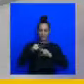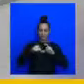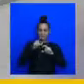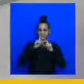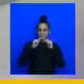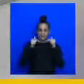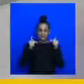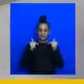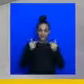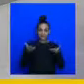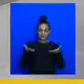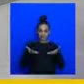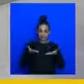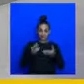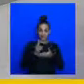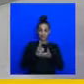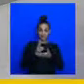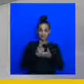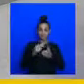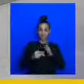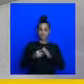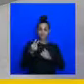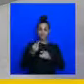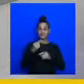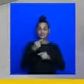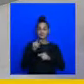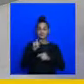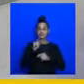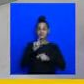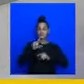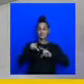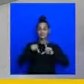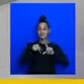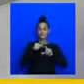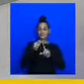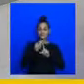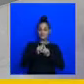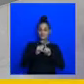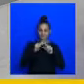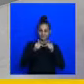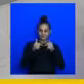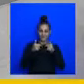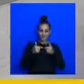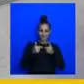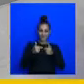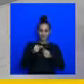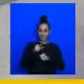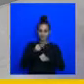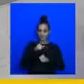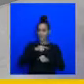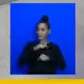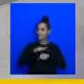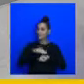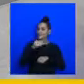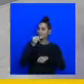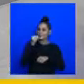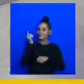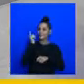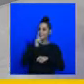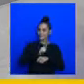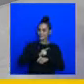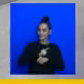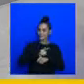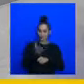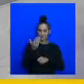dia de sorte. Agora passaremos à segunda e última etapa, o sorteio do mês da sorte. Você tem mais uma chance de